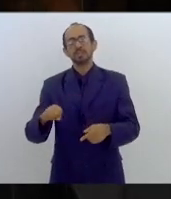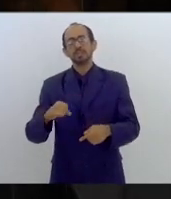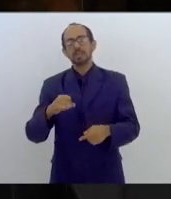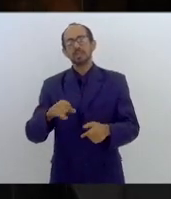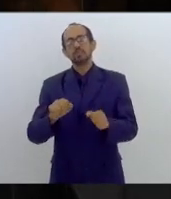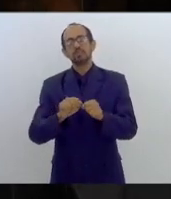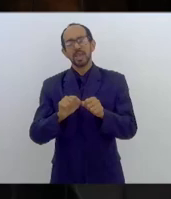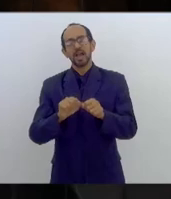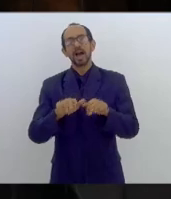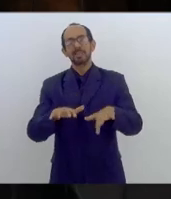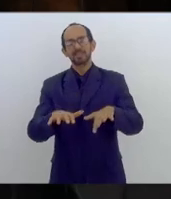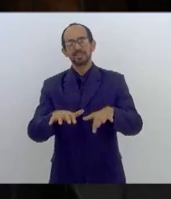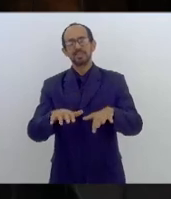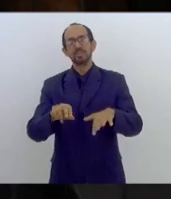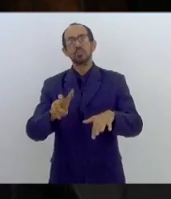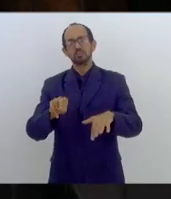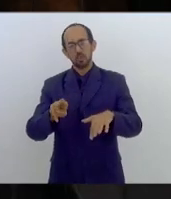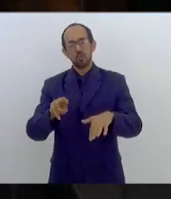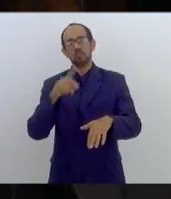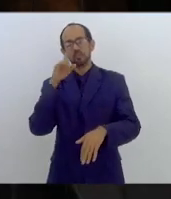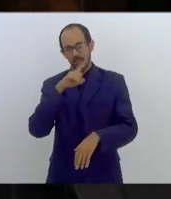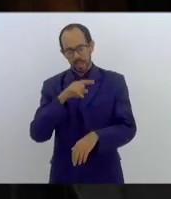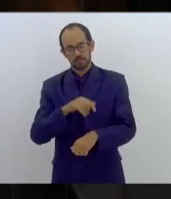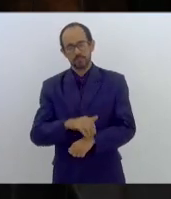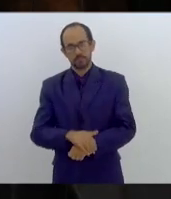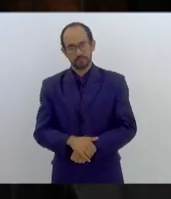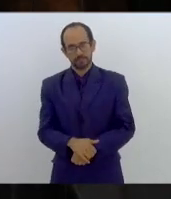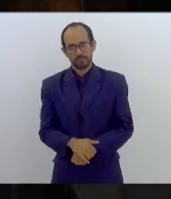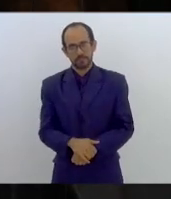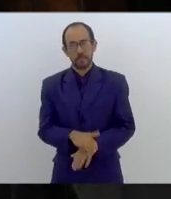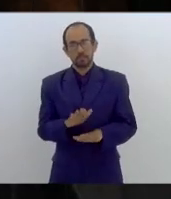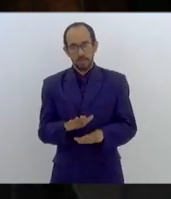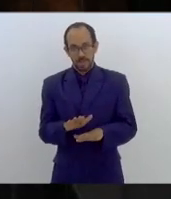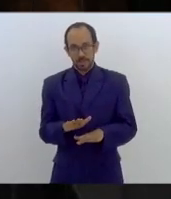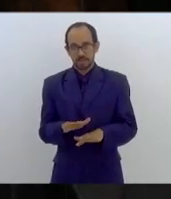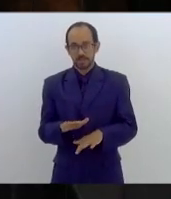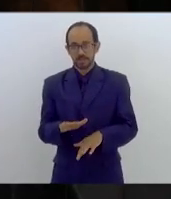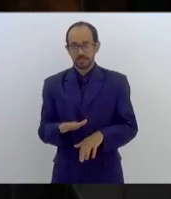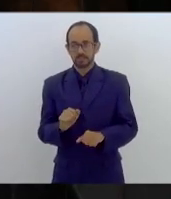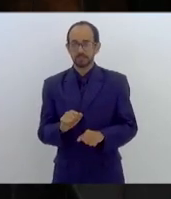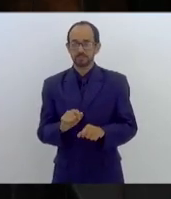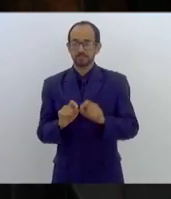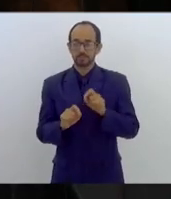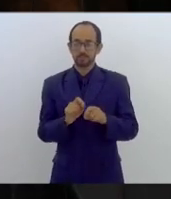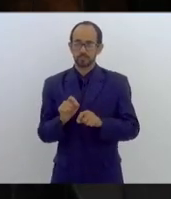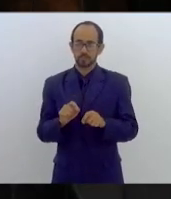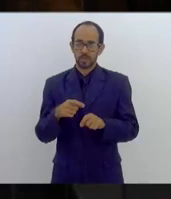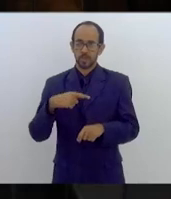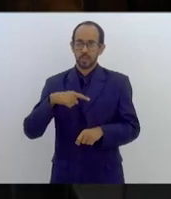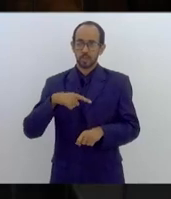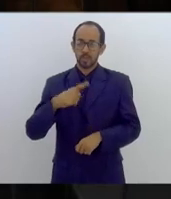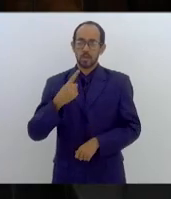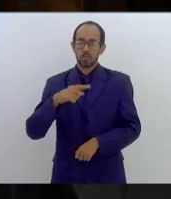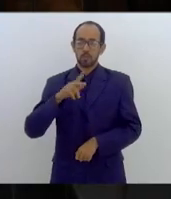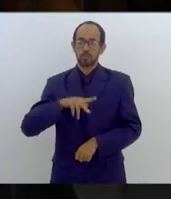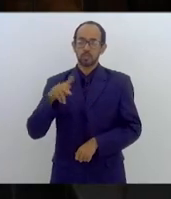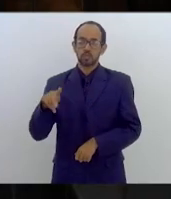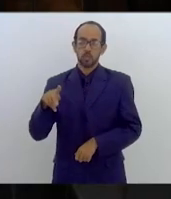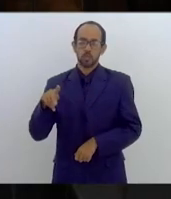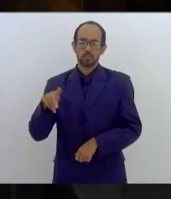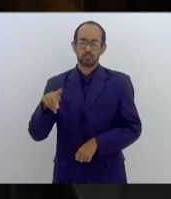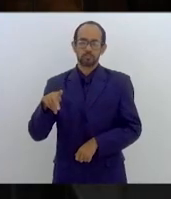vou errar em algum momento. Mas eu tenho um professor que